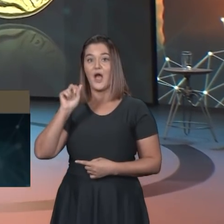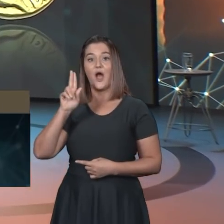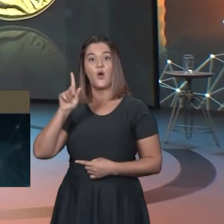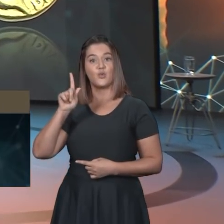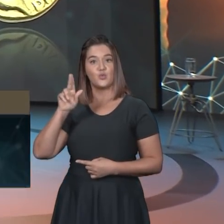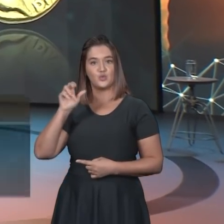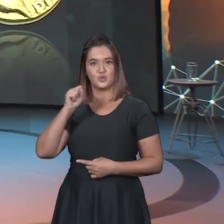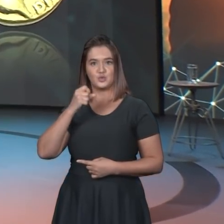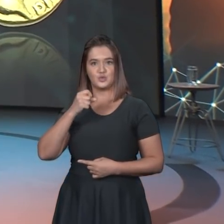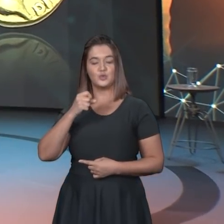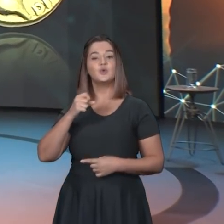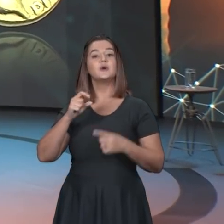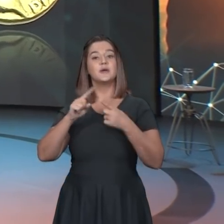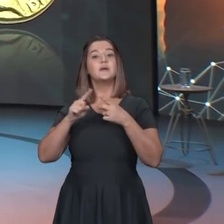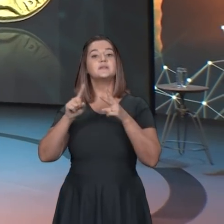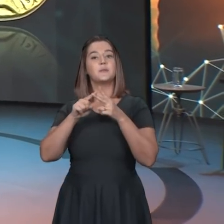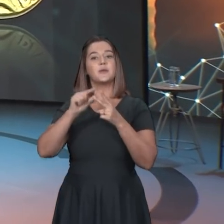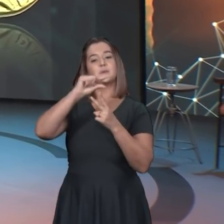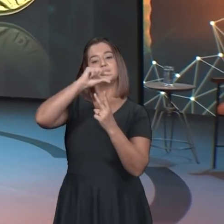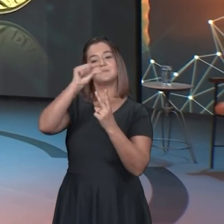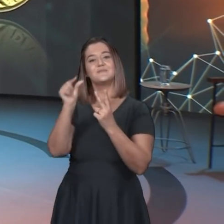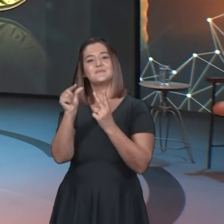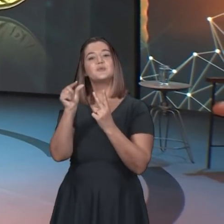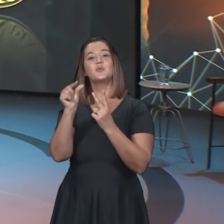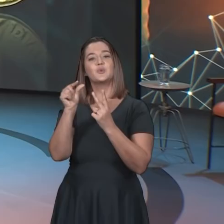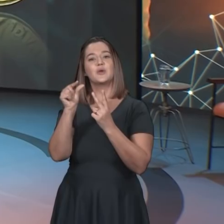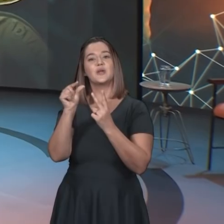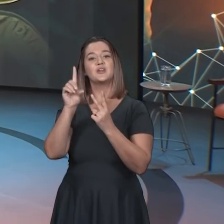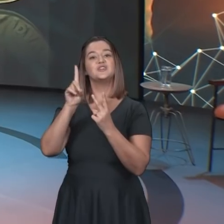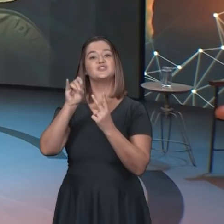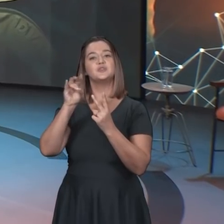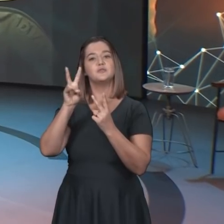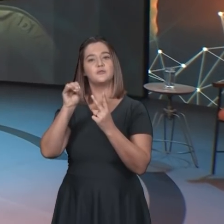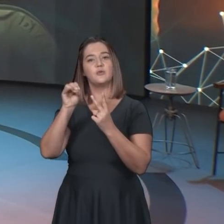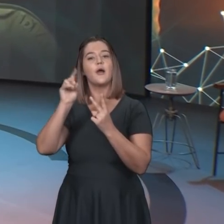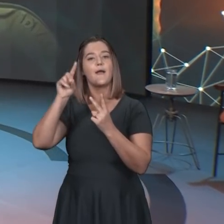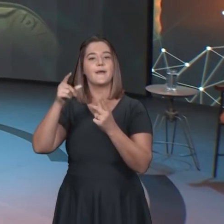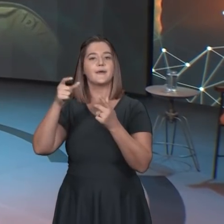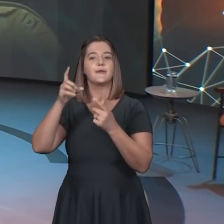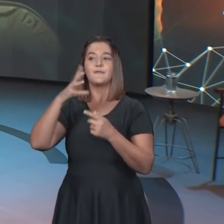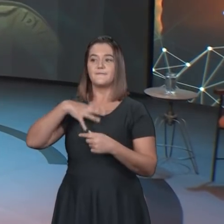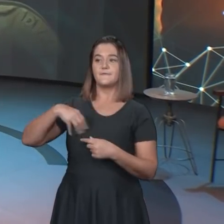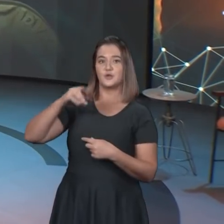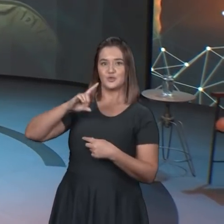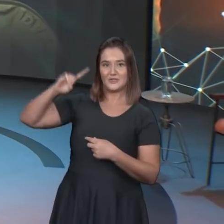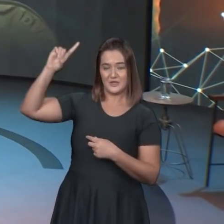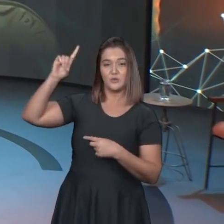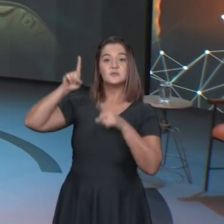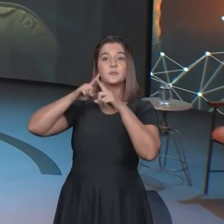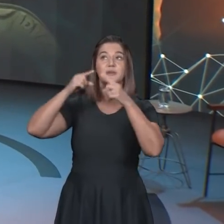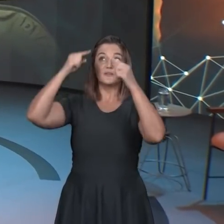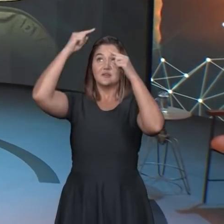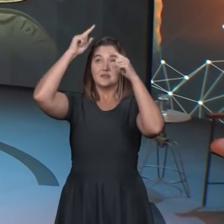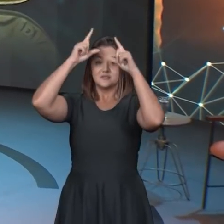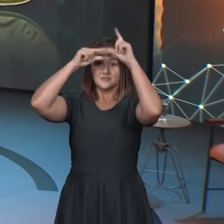é divino, ou Filho de Deus, e em cima da cabeça dele, uma estrela. Outras